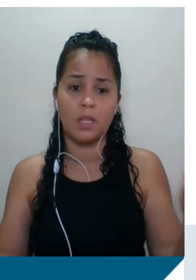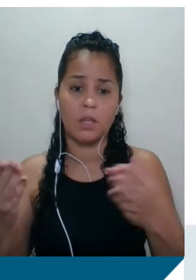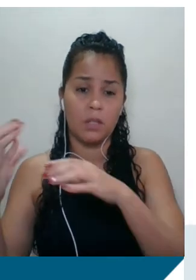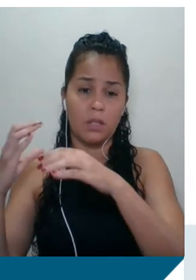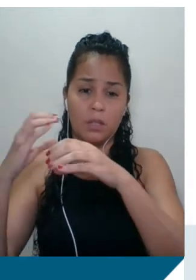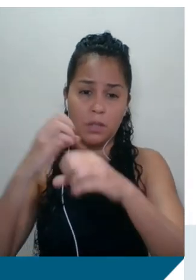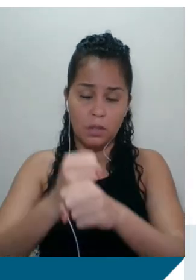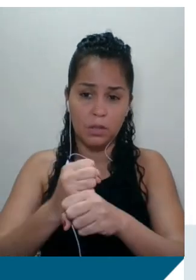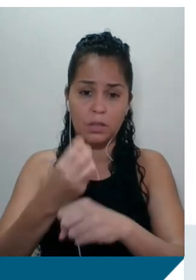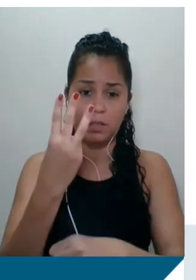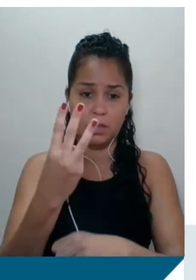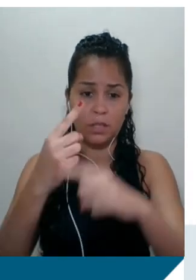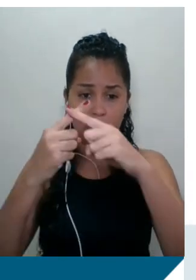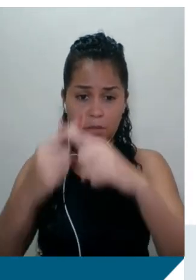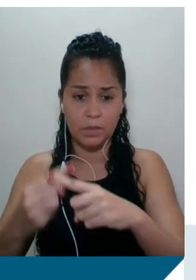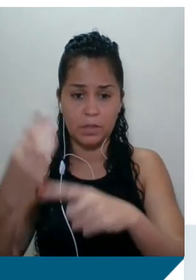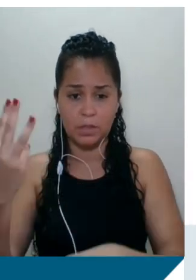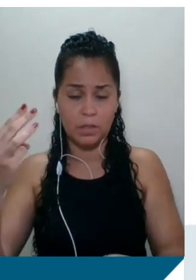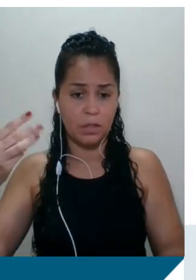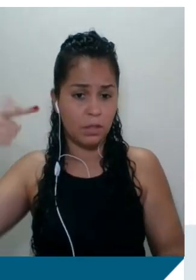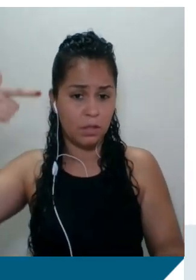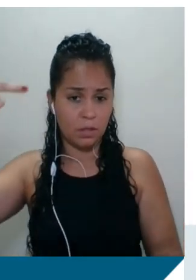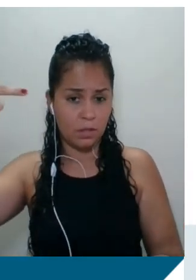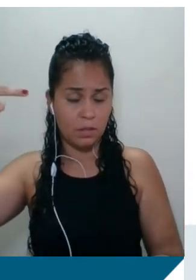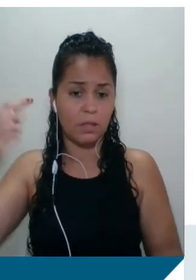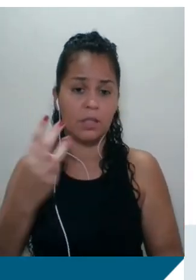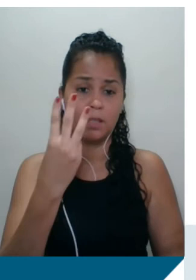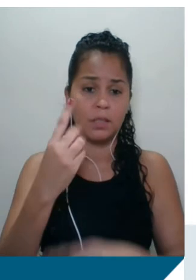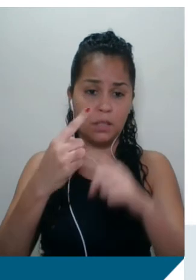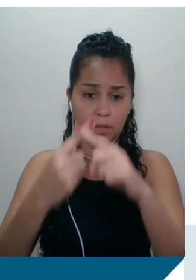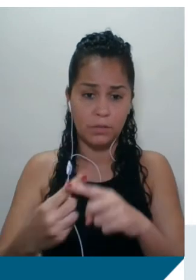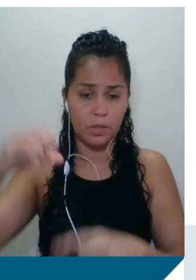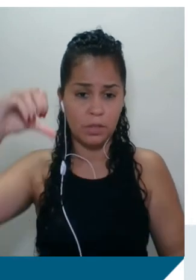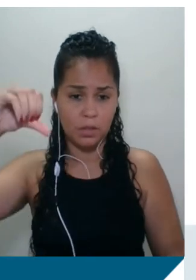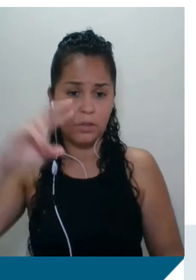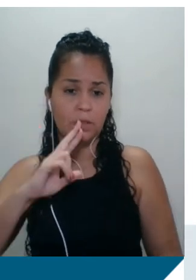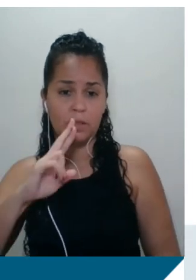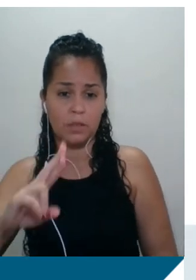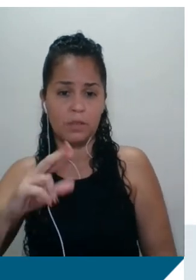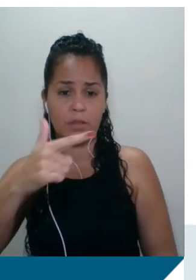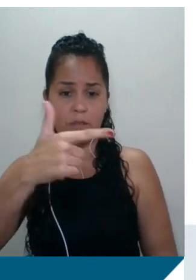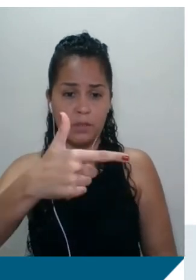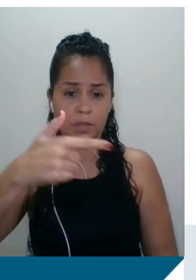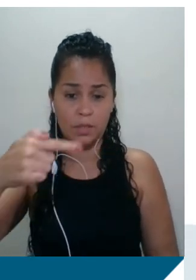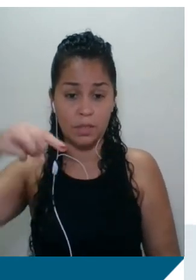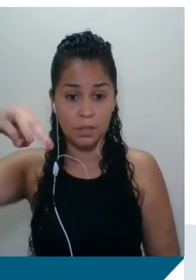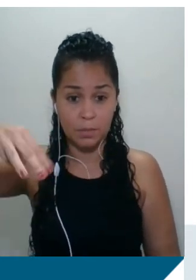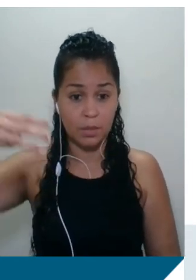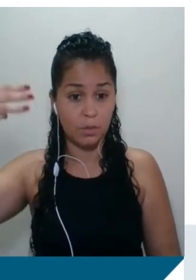embaixo. E isso simplifica a minha conta, e eu só preciso fazer 3 vezes 3 ao quadrado, que é 3 vezes